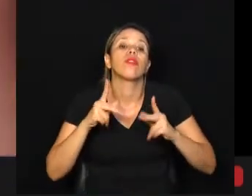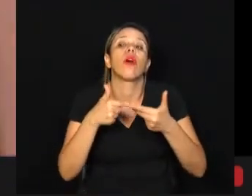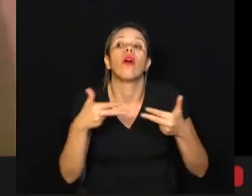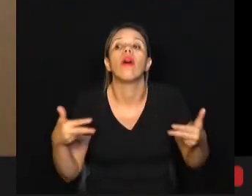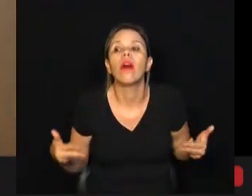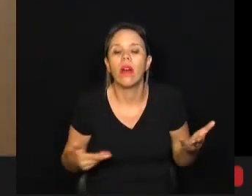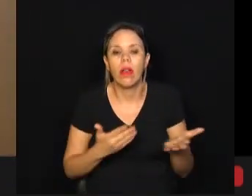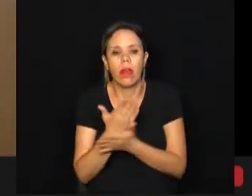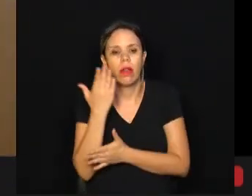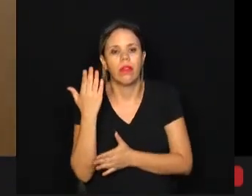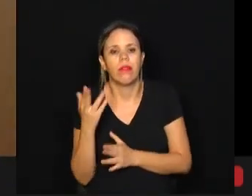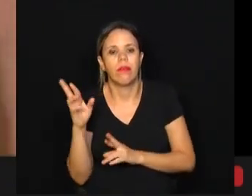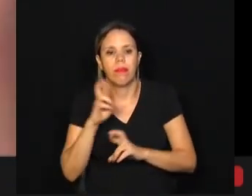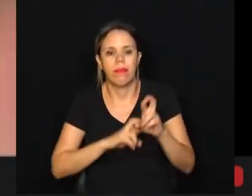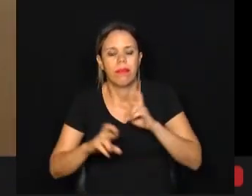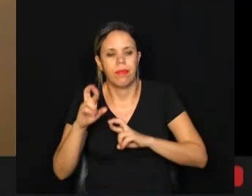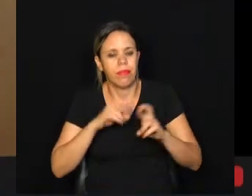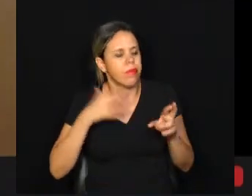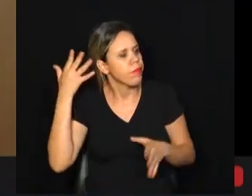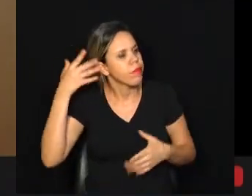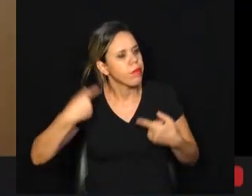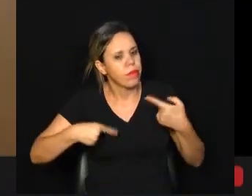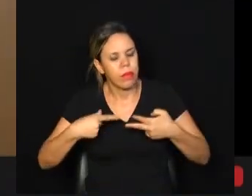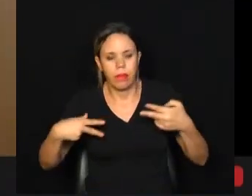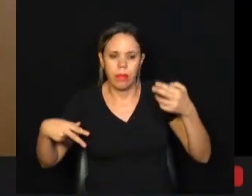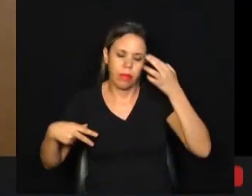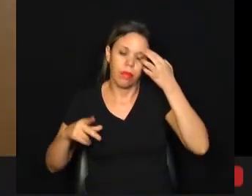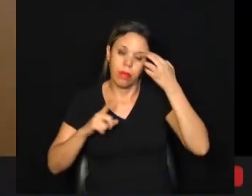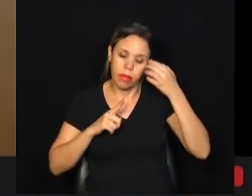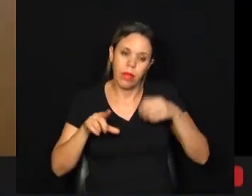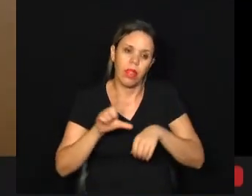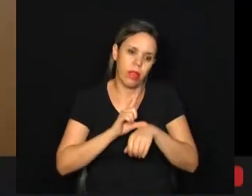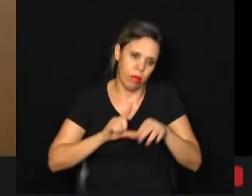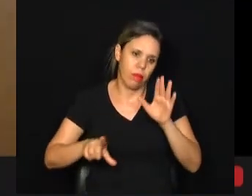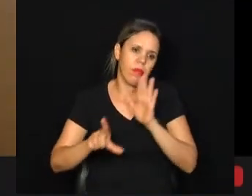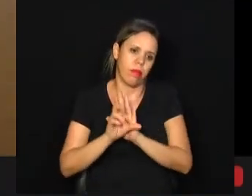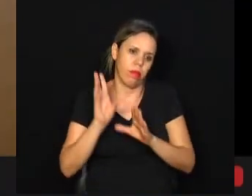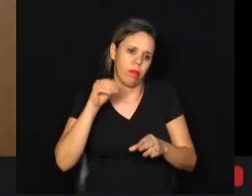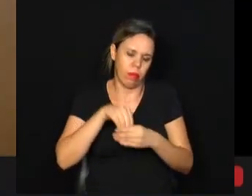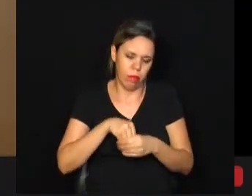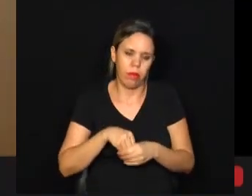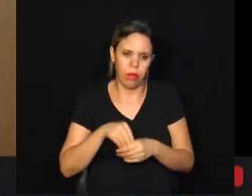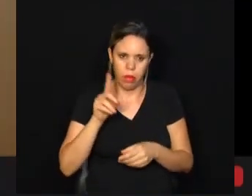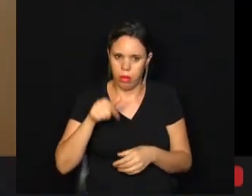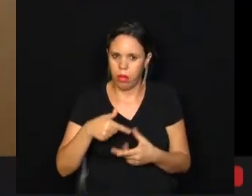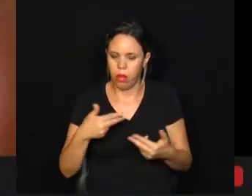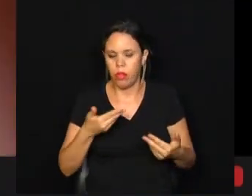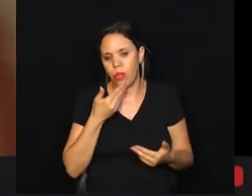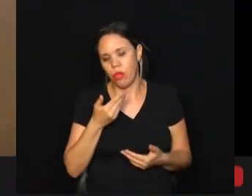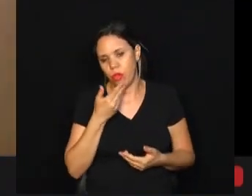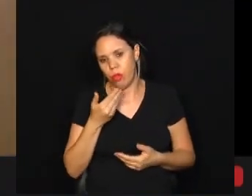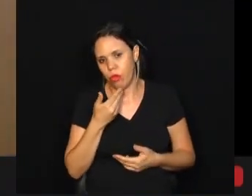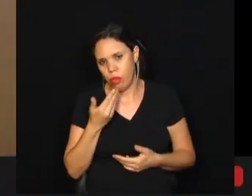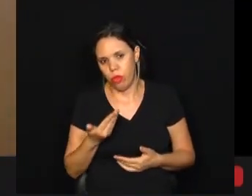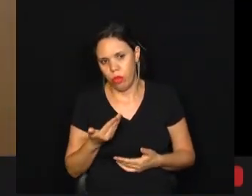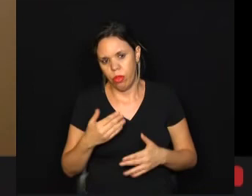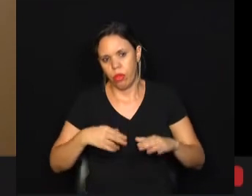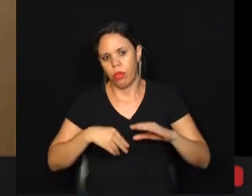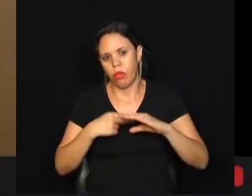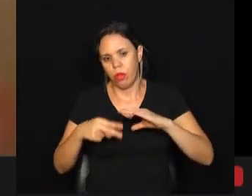foi eleita nas conferências, em debates, então ele tem toda a legitimidade. Isso é um facilitador. A